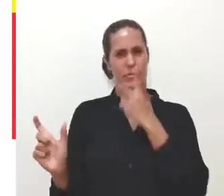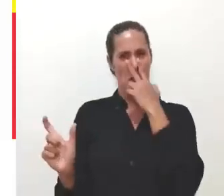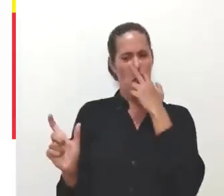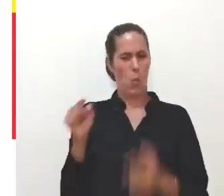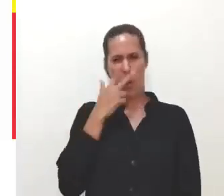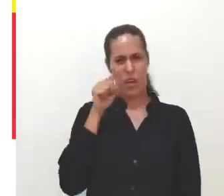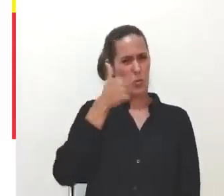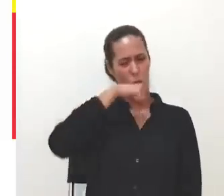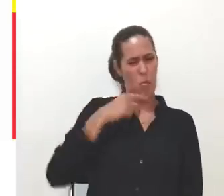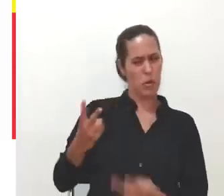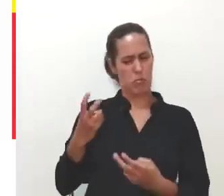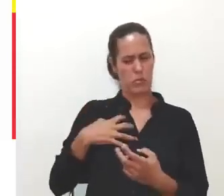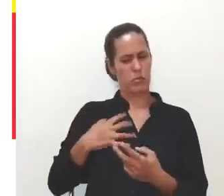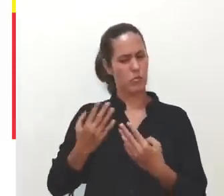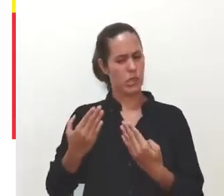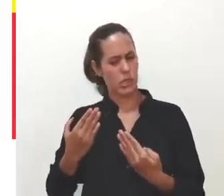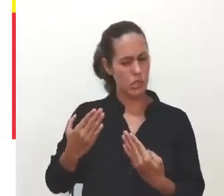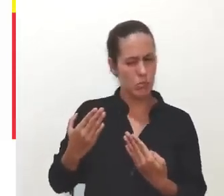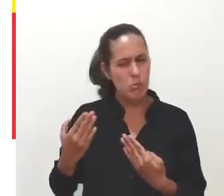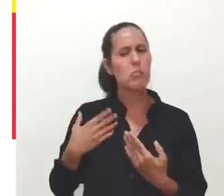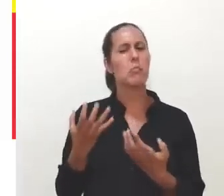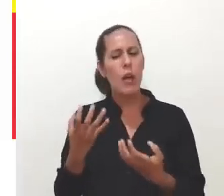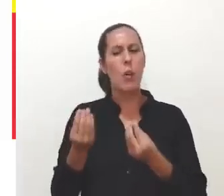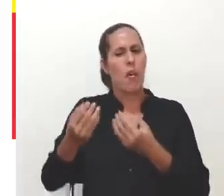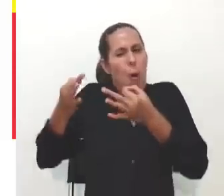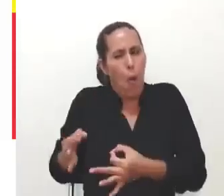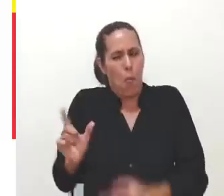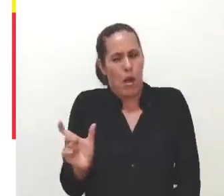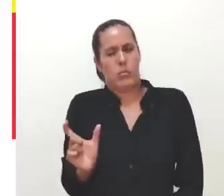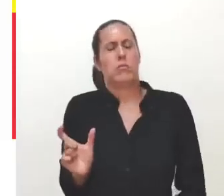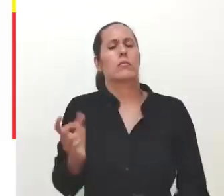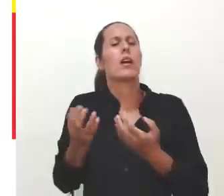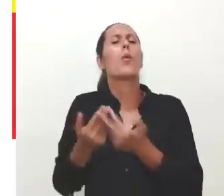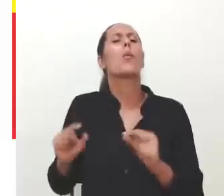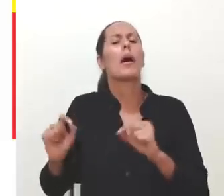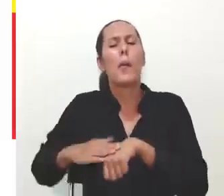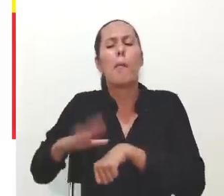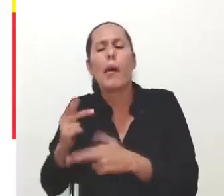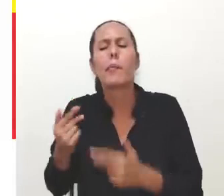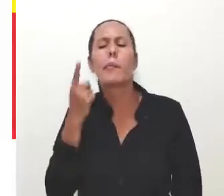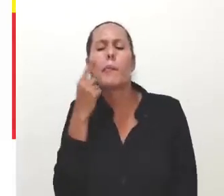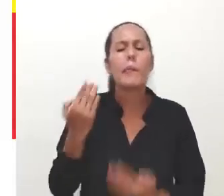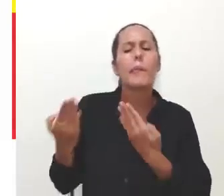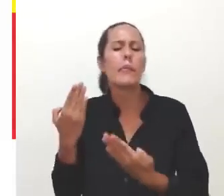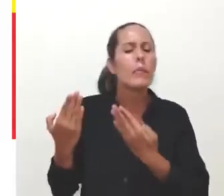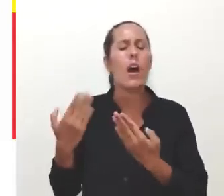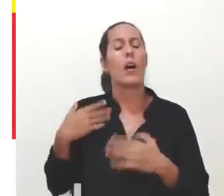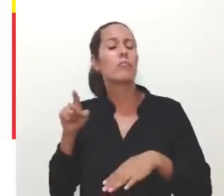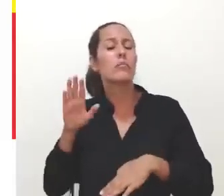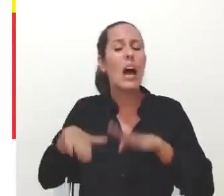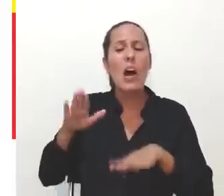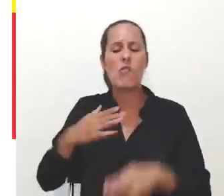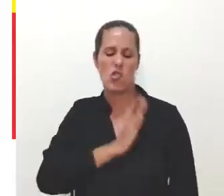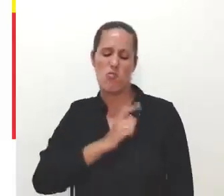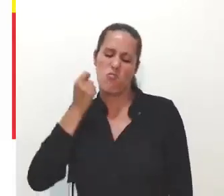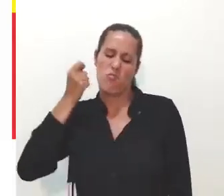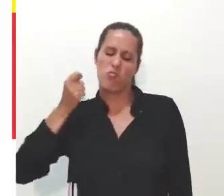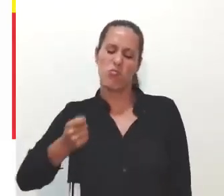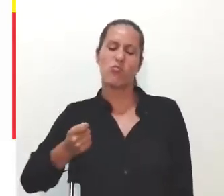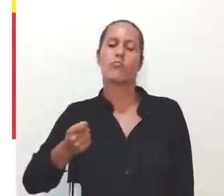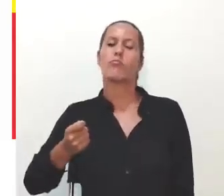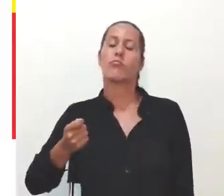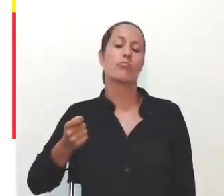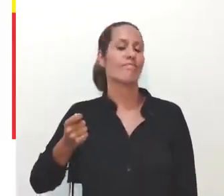para conquistar o público nesse caso. Mas se falasse excelentíssima senhora, acho que a sua mãe já sentiria um pouco